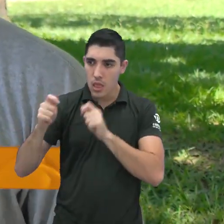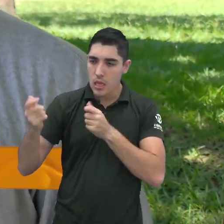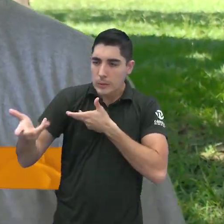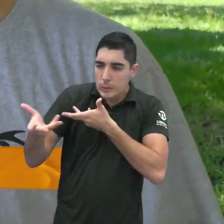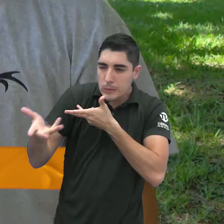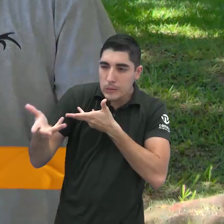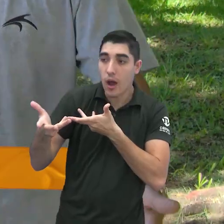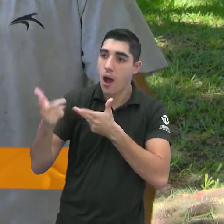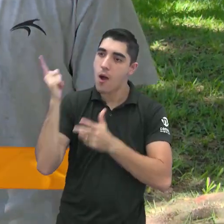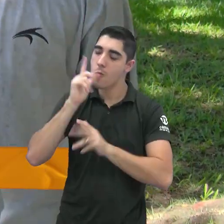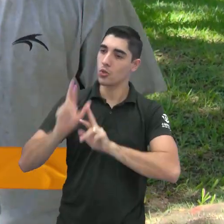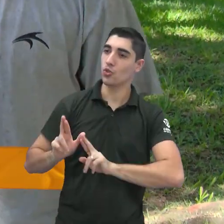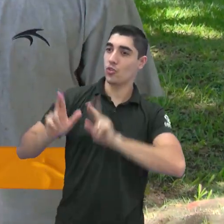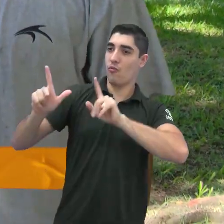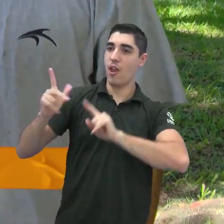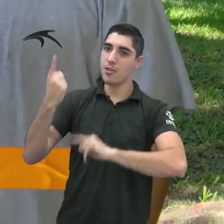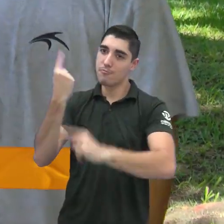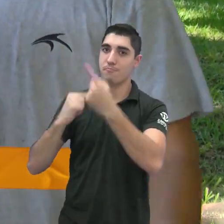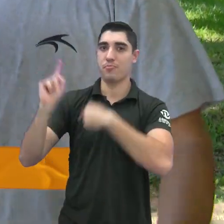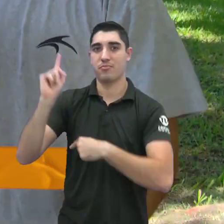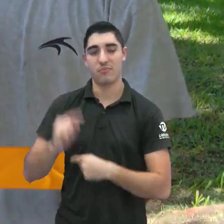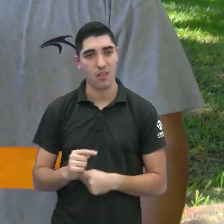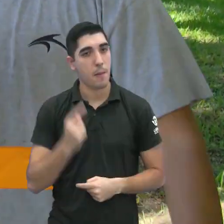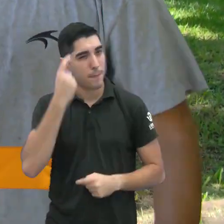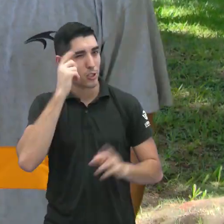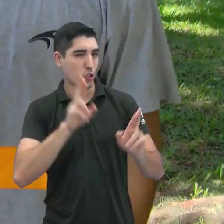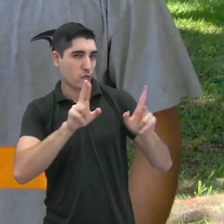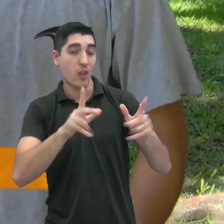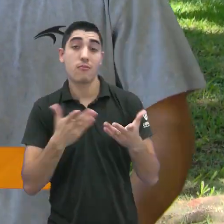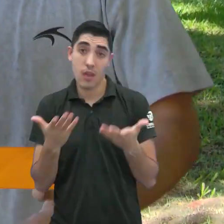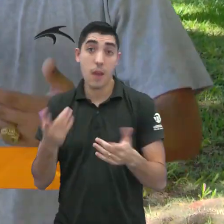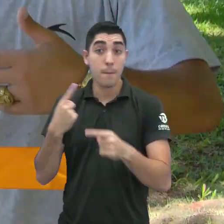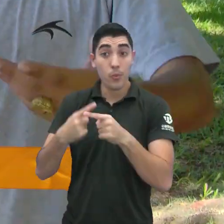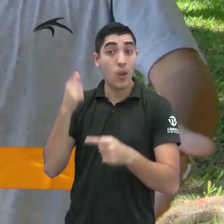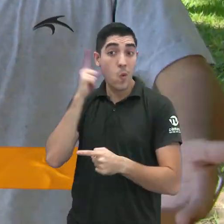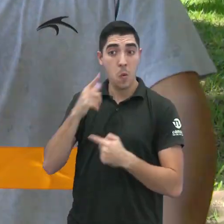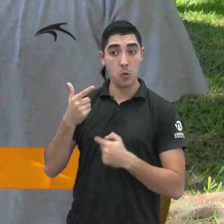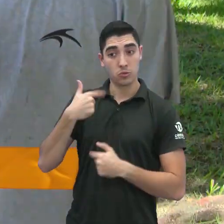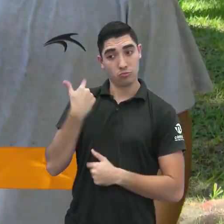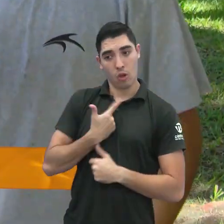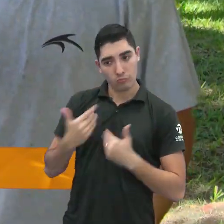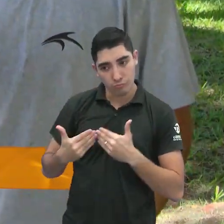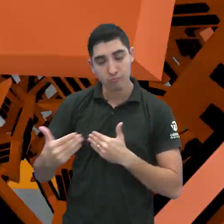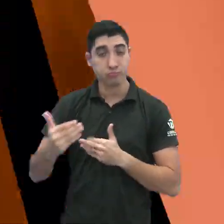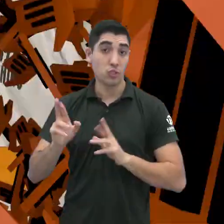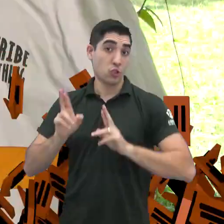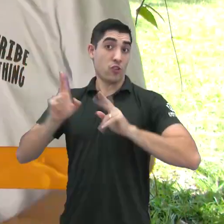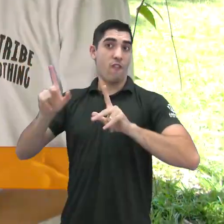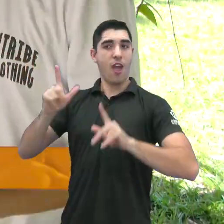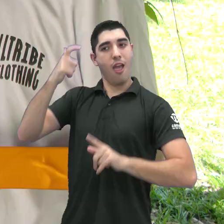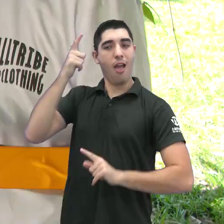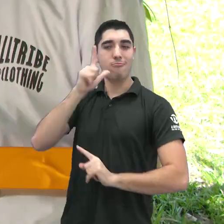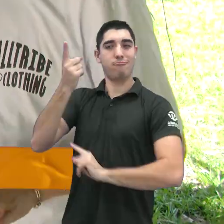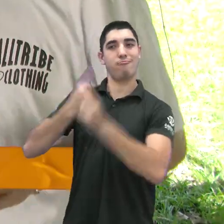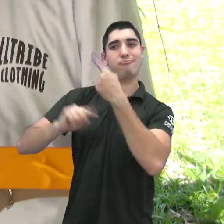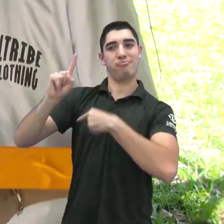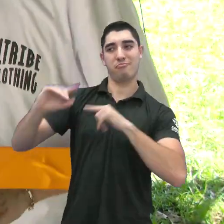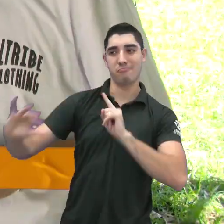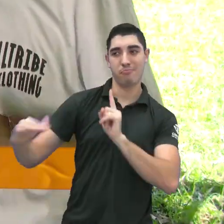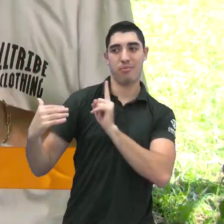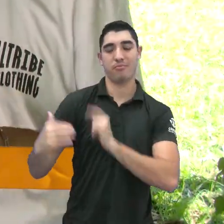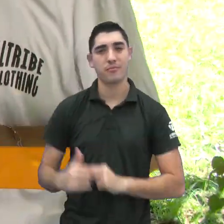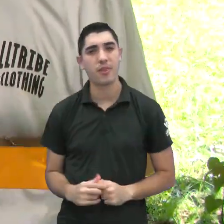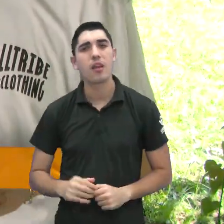entrar se diferenciar. E ser o diferenciado. Porque a gente, querendo ou não, que a gente consegue se destacar, é ser o diferente, né? Sibeli, você pode compartilhar